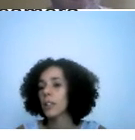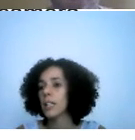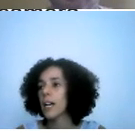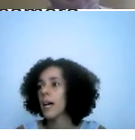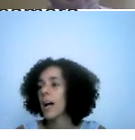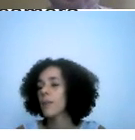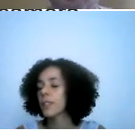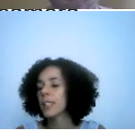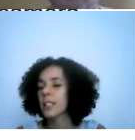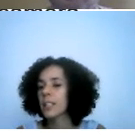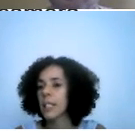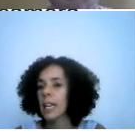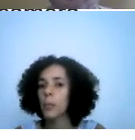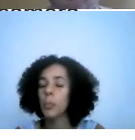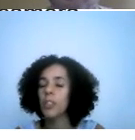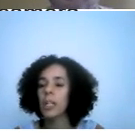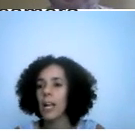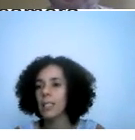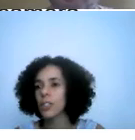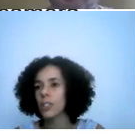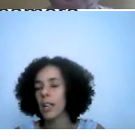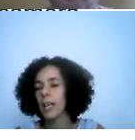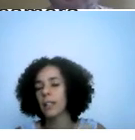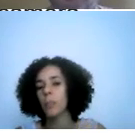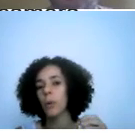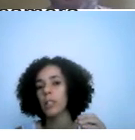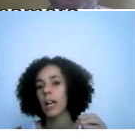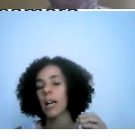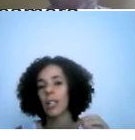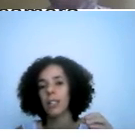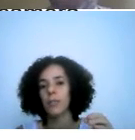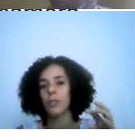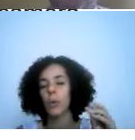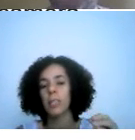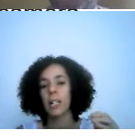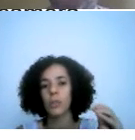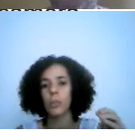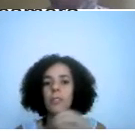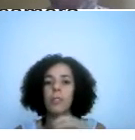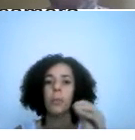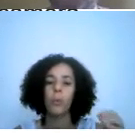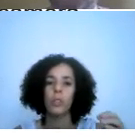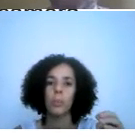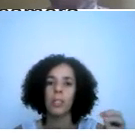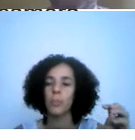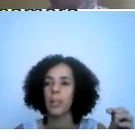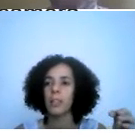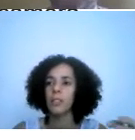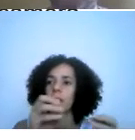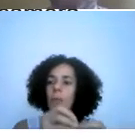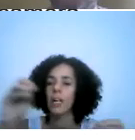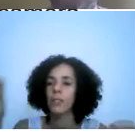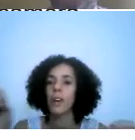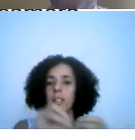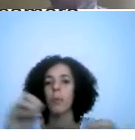questão que a africana, né, ela é muito mais generalista. Ela não as nativas normalmente elas são específicas para algumas espécies de plantas,